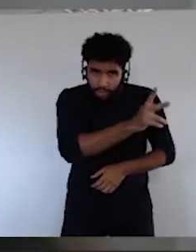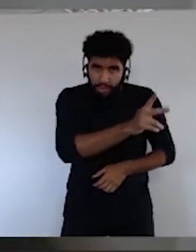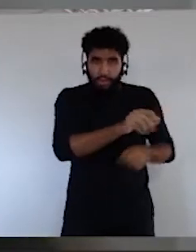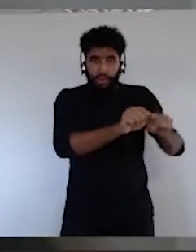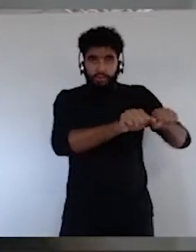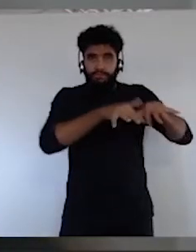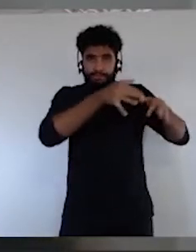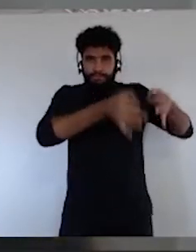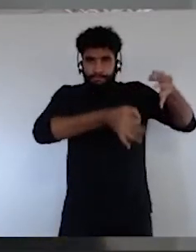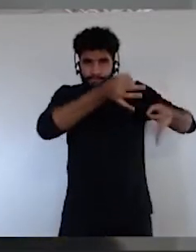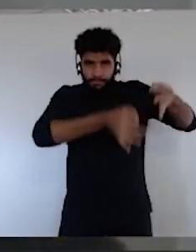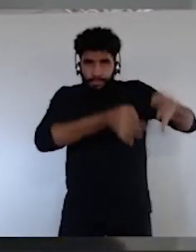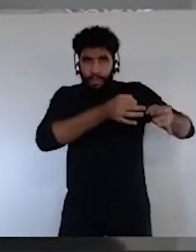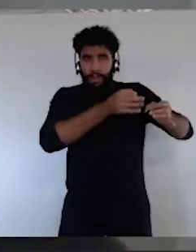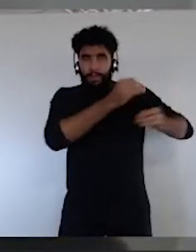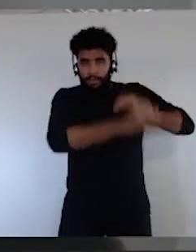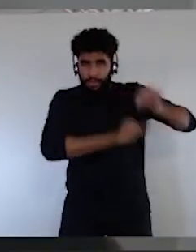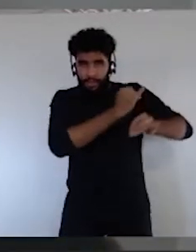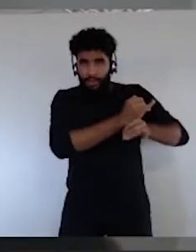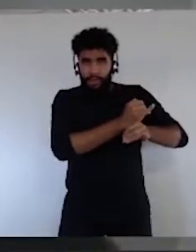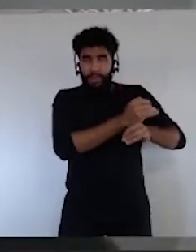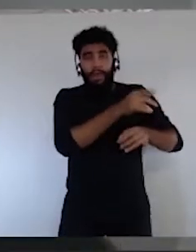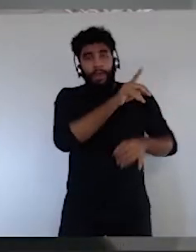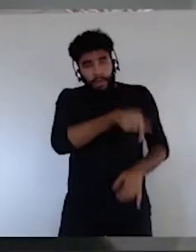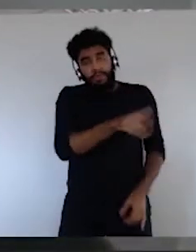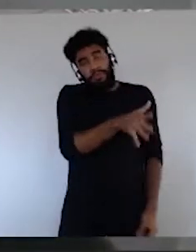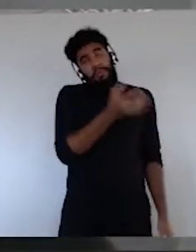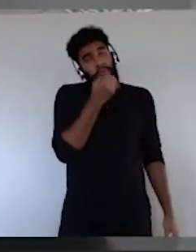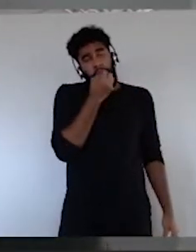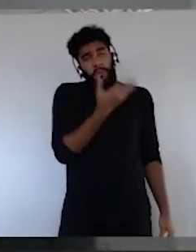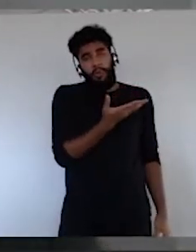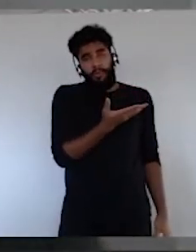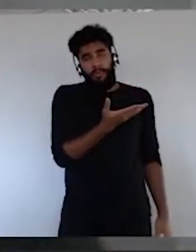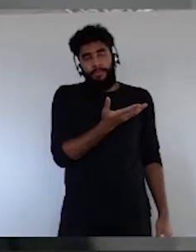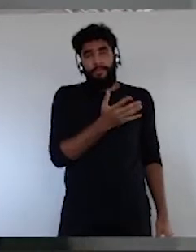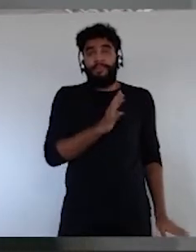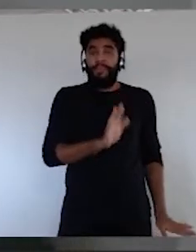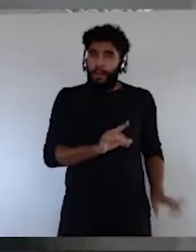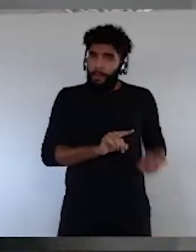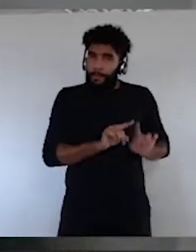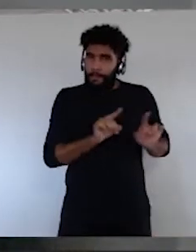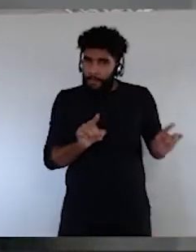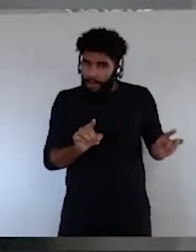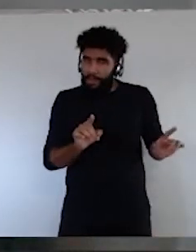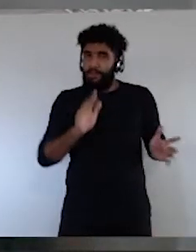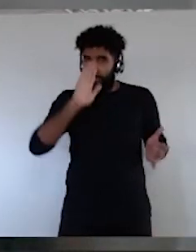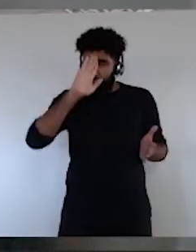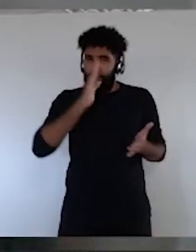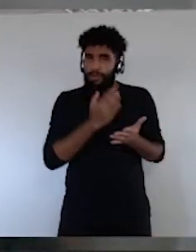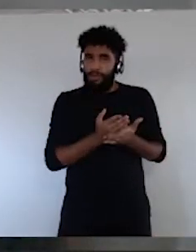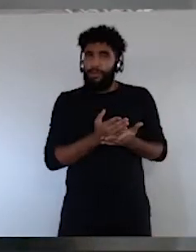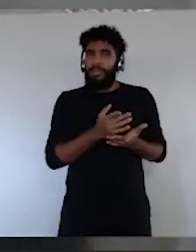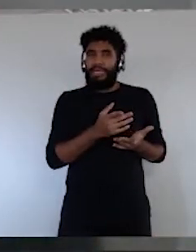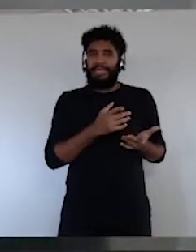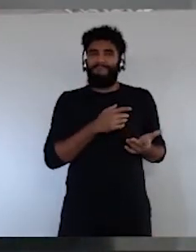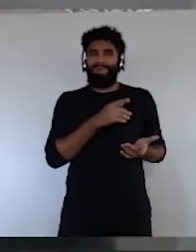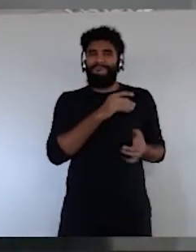julgamento ele efetivamente atendia às disposições regimentais, né? Se não haviam ministros que não participaram do julgamento,